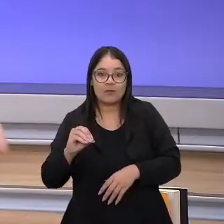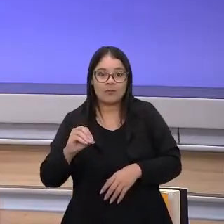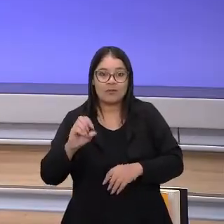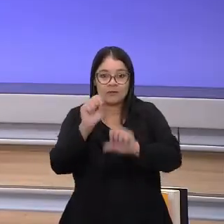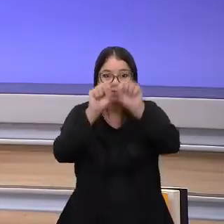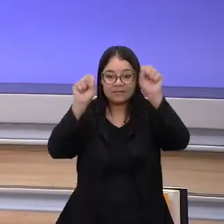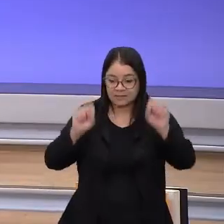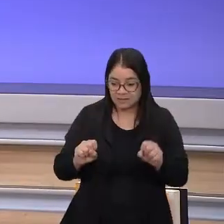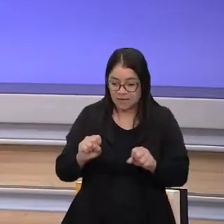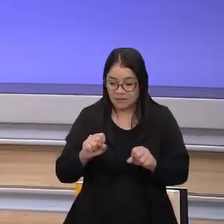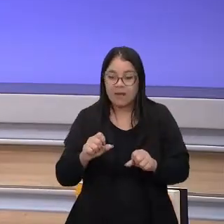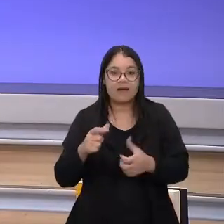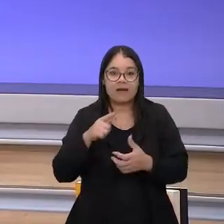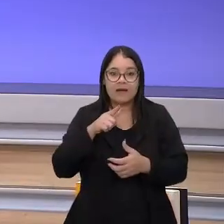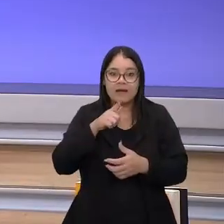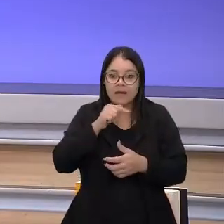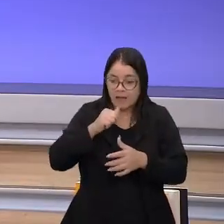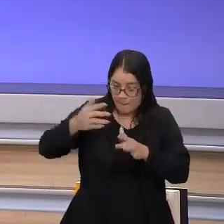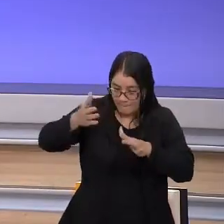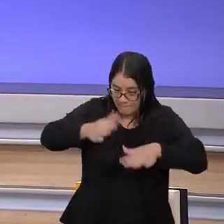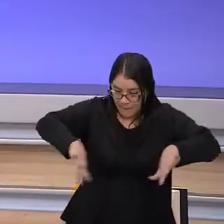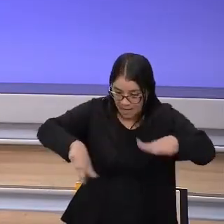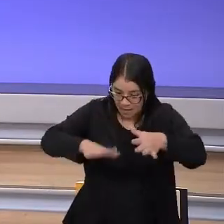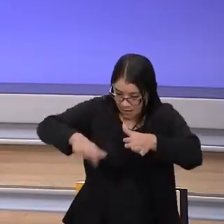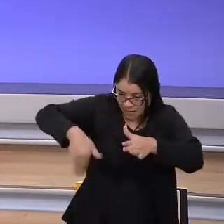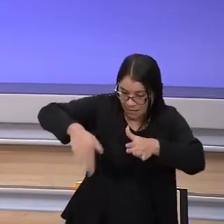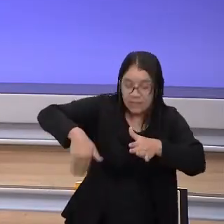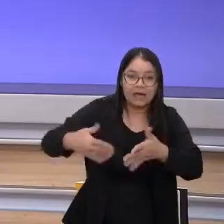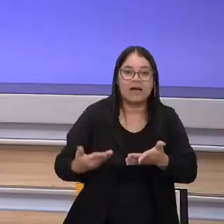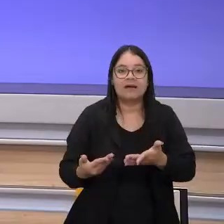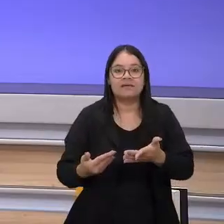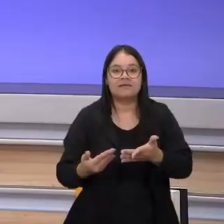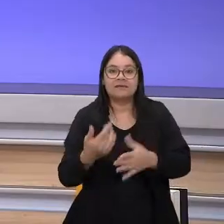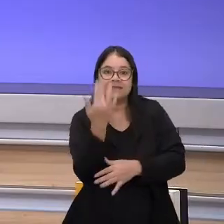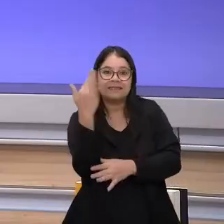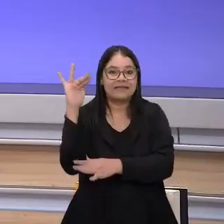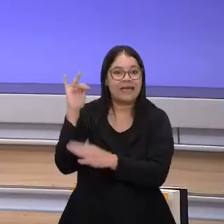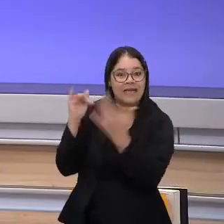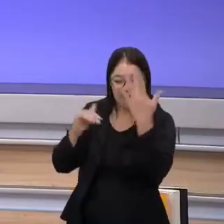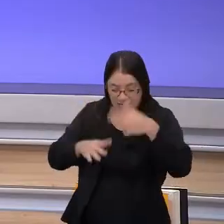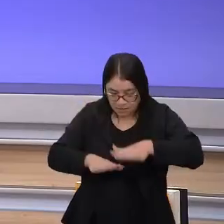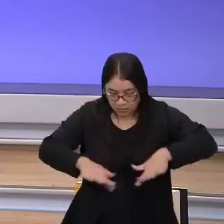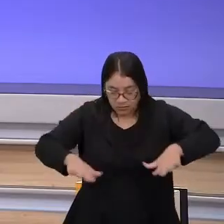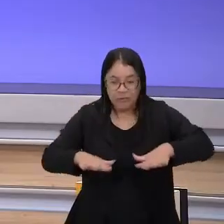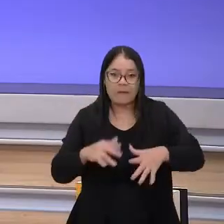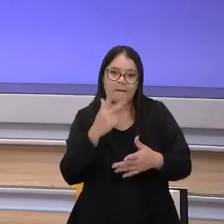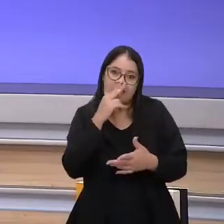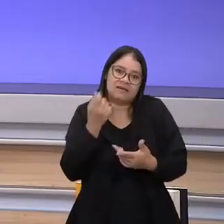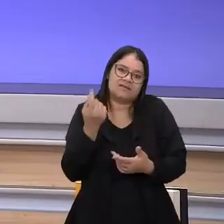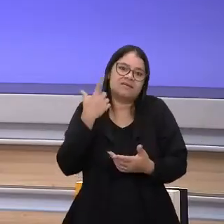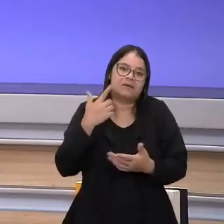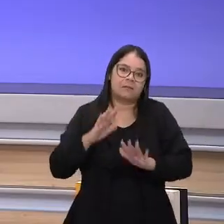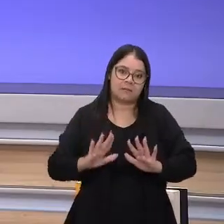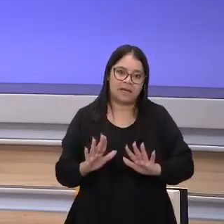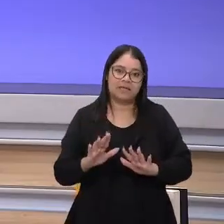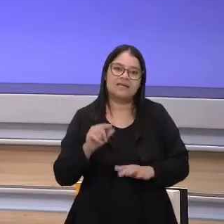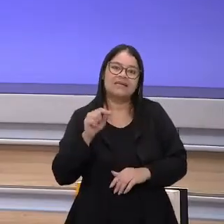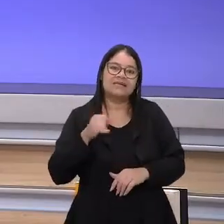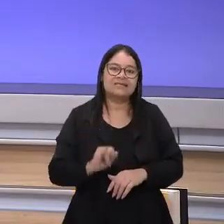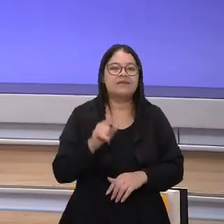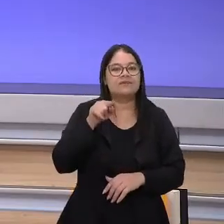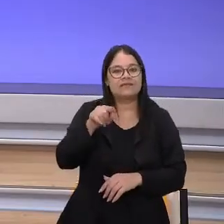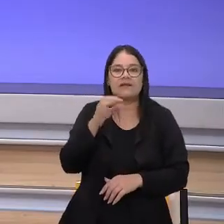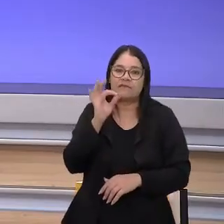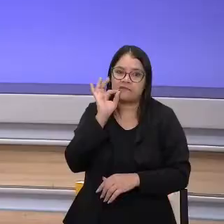fauna marinha, a nossa fauna terrestre. Então, parece uma coisa boba. Se tu fuma,